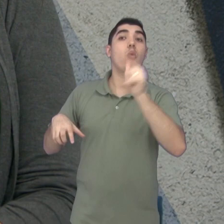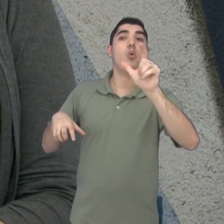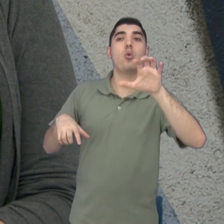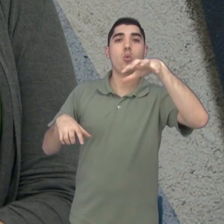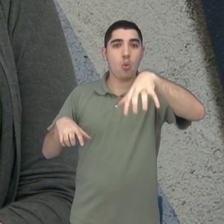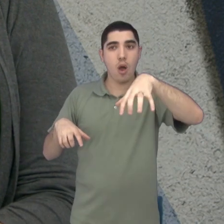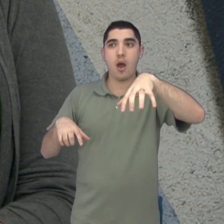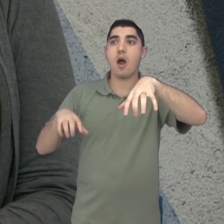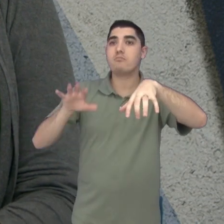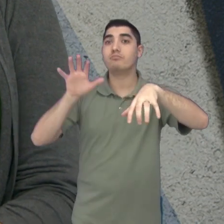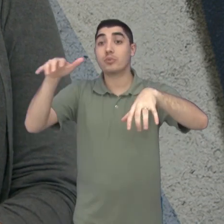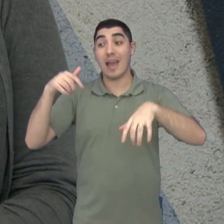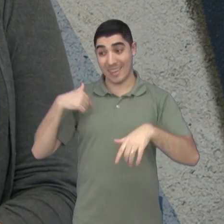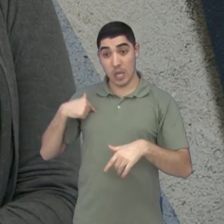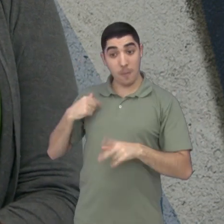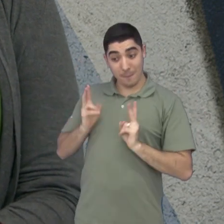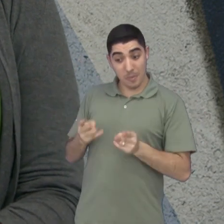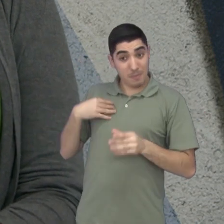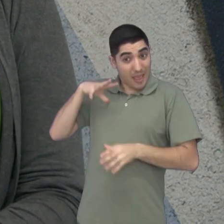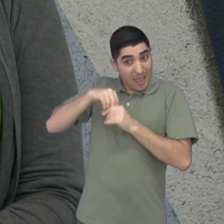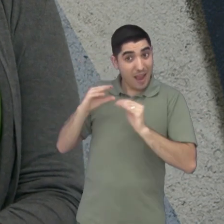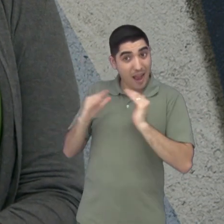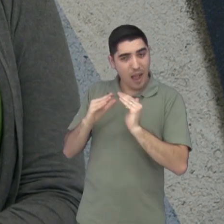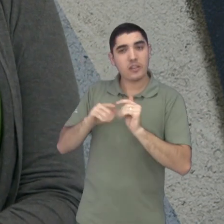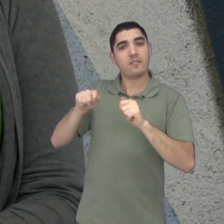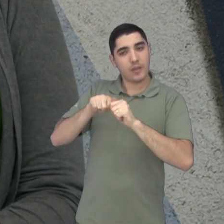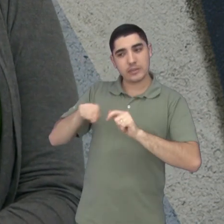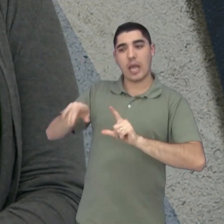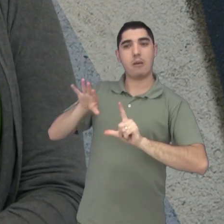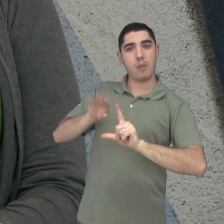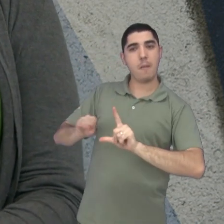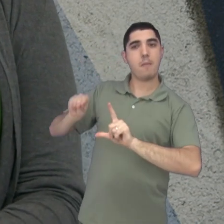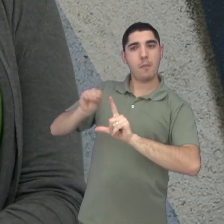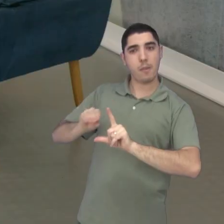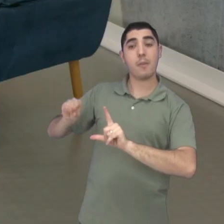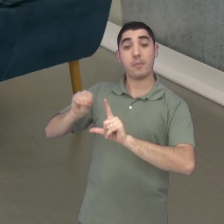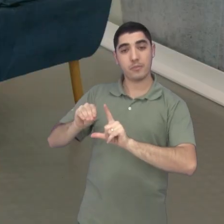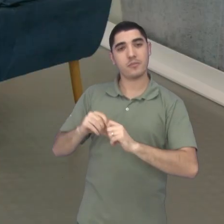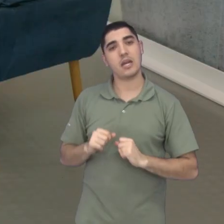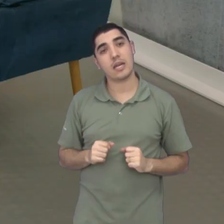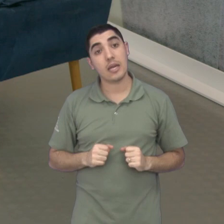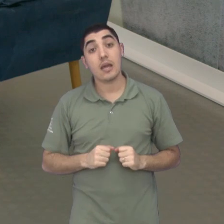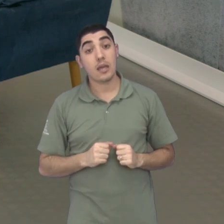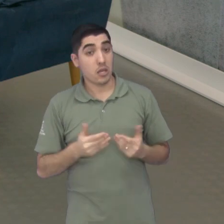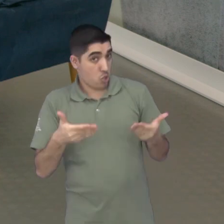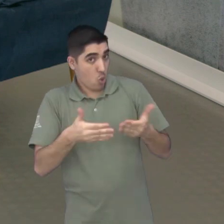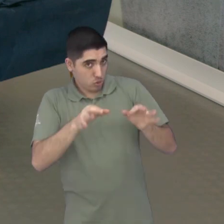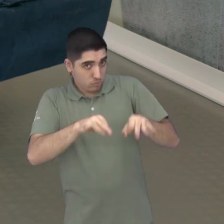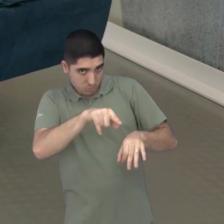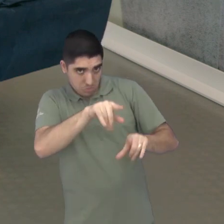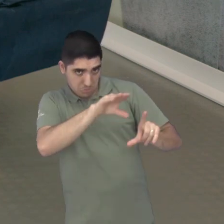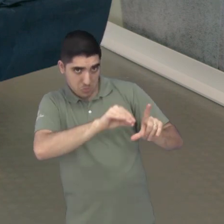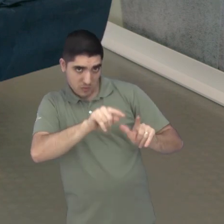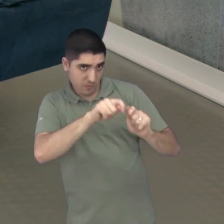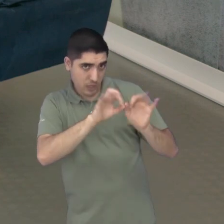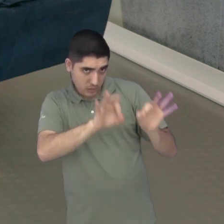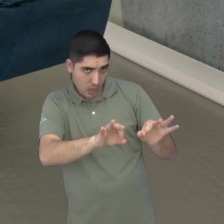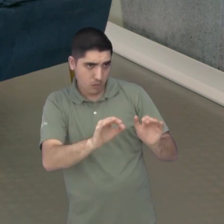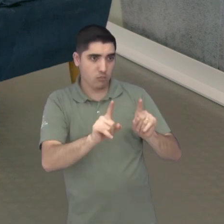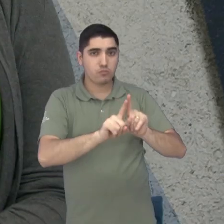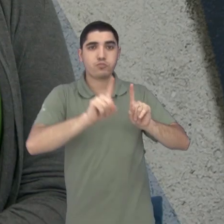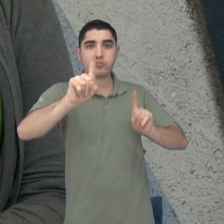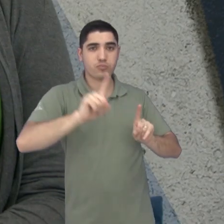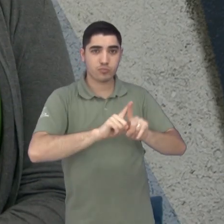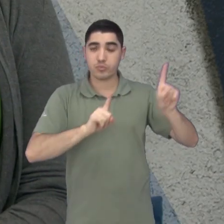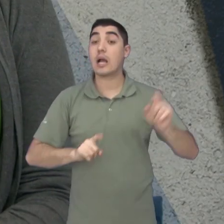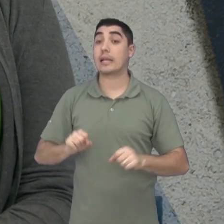que fazer essa dublagem de casa. Então, que é o que os dubladores hoje fazem, né? Hoje em dia, tá aumentando bastante esse